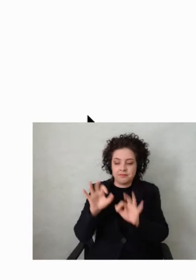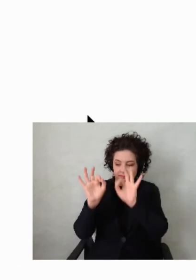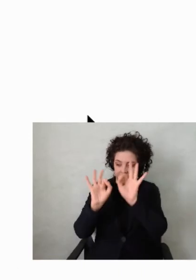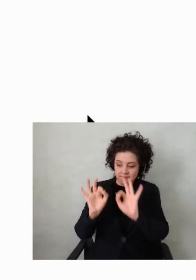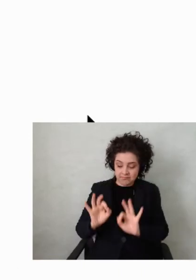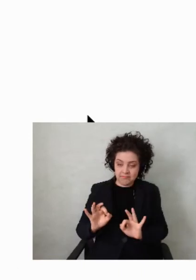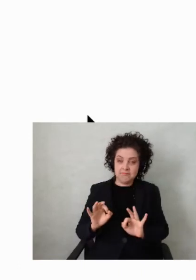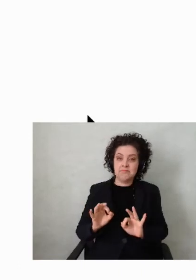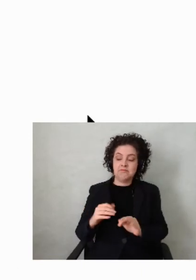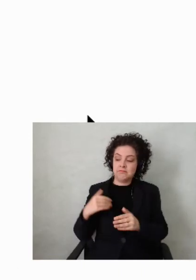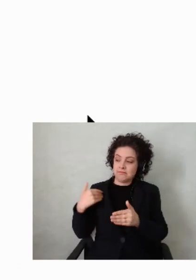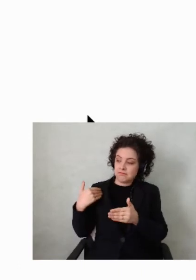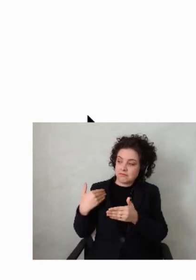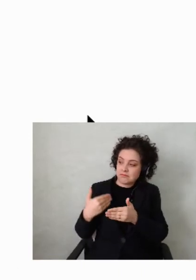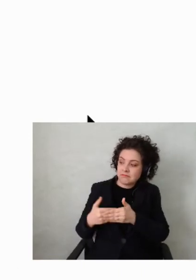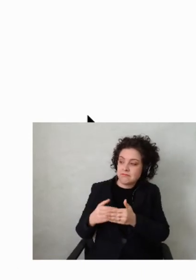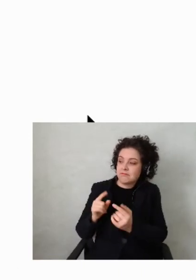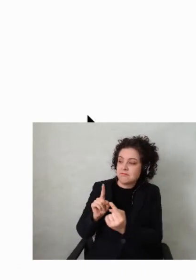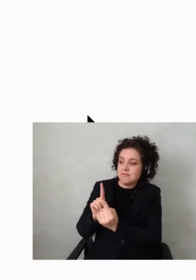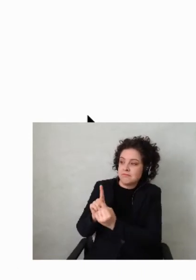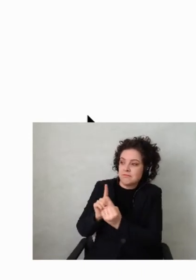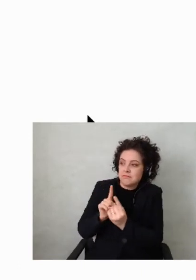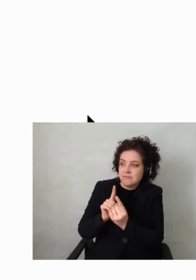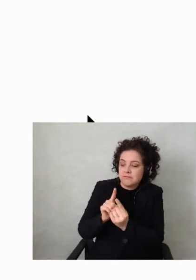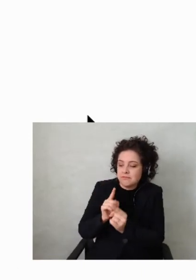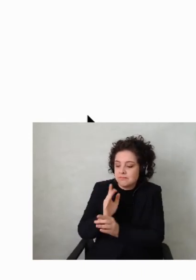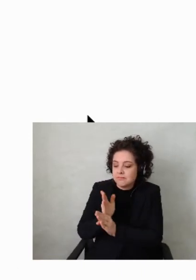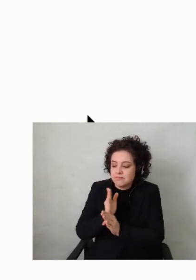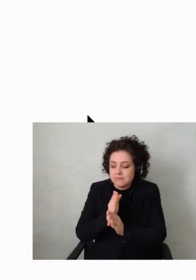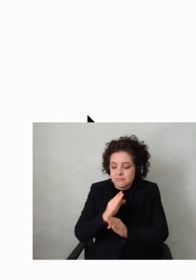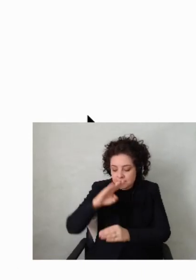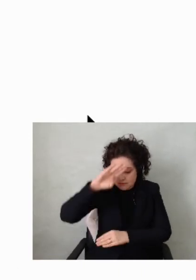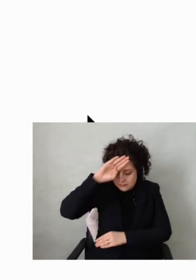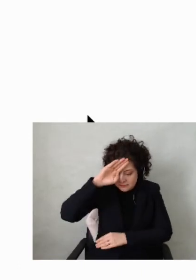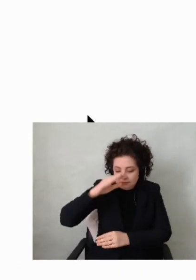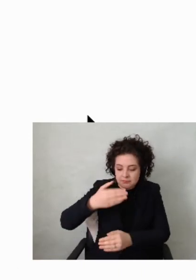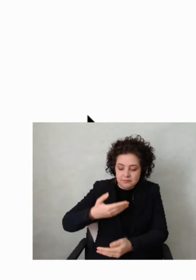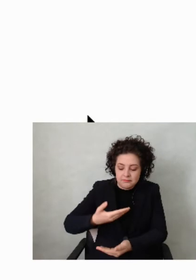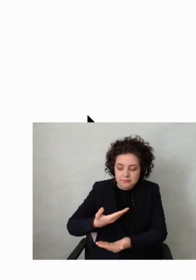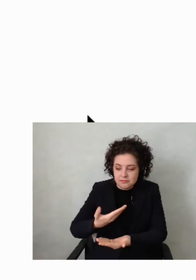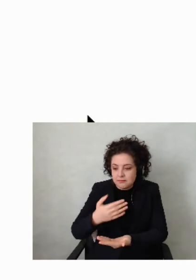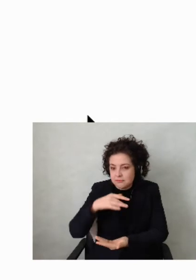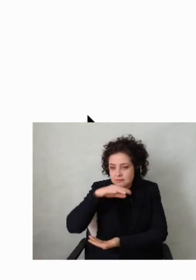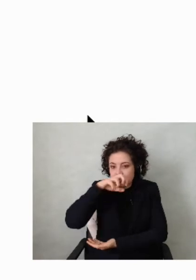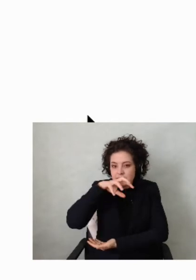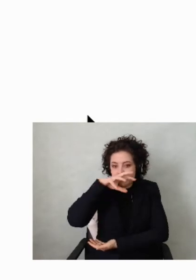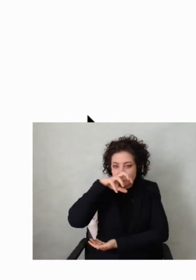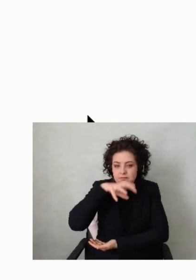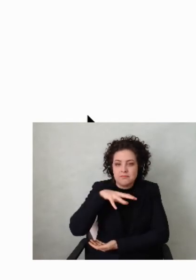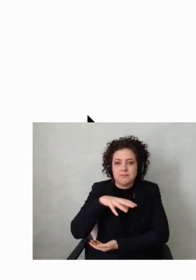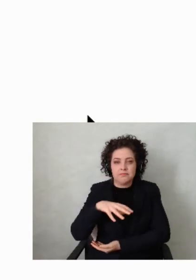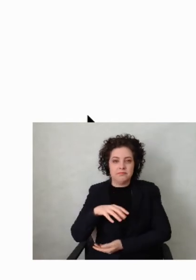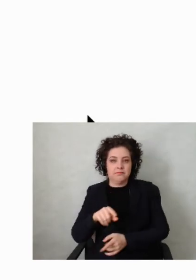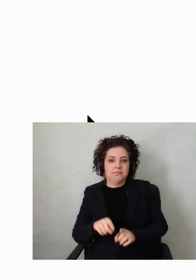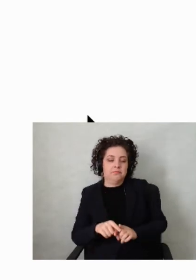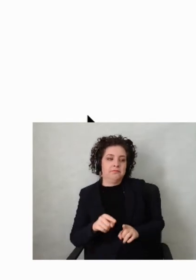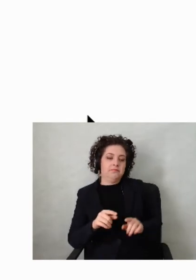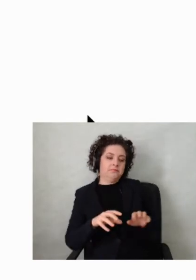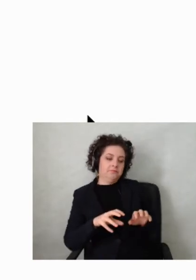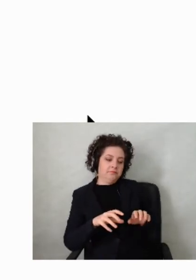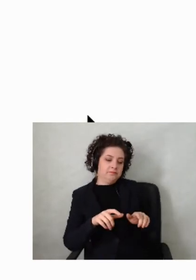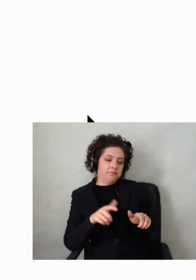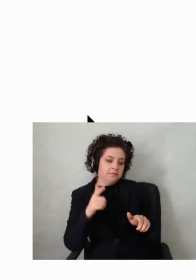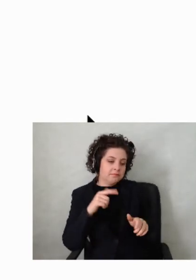o atendimento de triagem, a doença respiratória em pronto-socorro, a formação de unidades